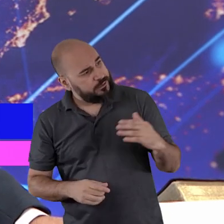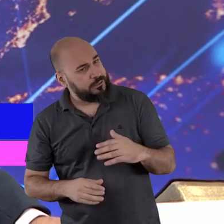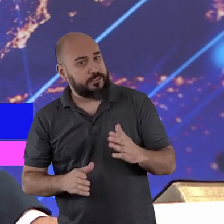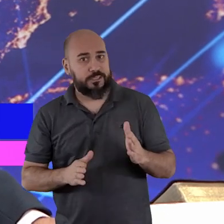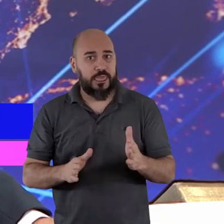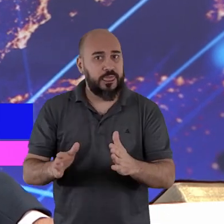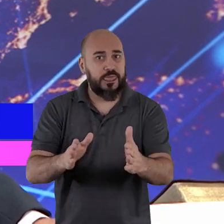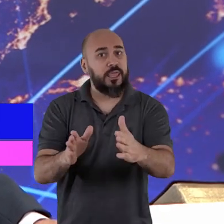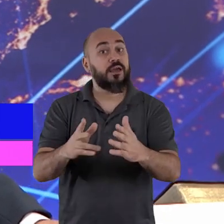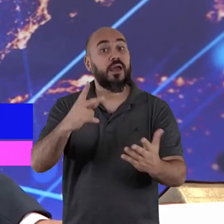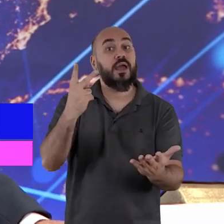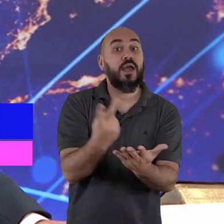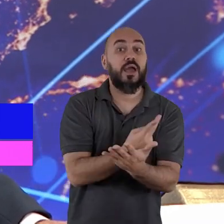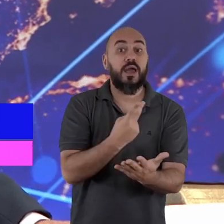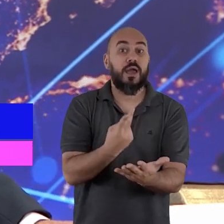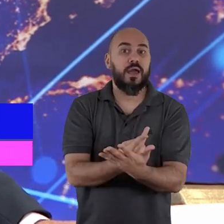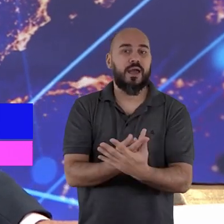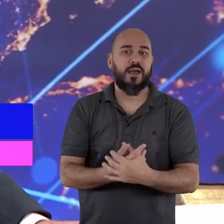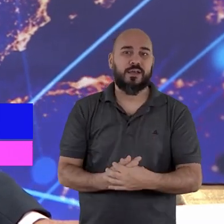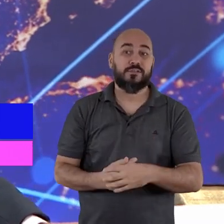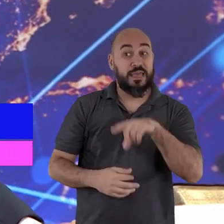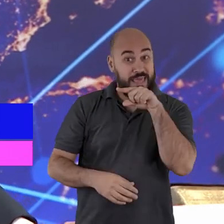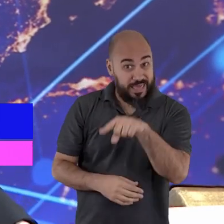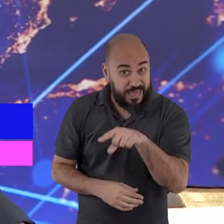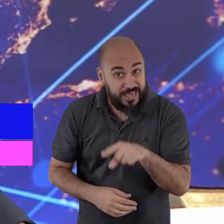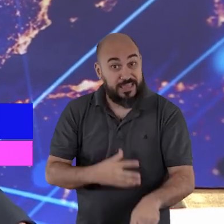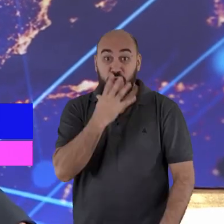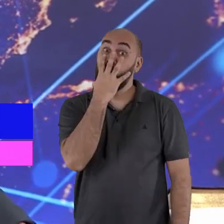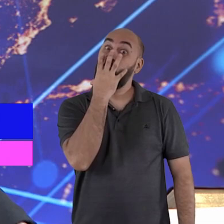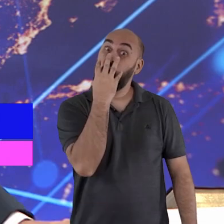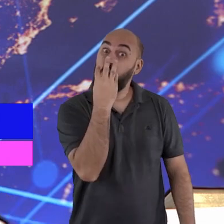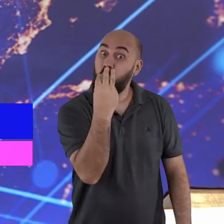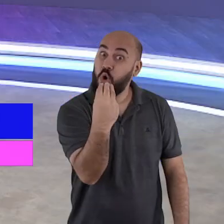Seriam os lobos vorazes surgindo no meio da igreja,